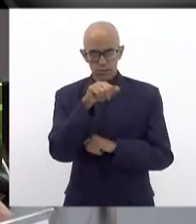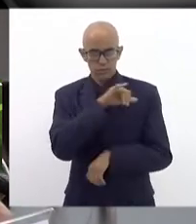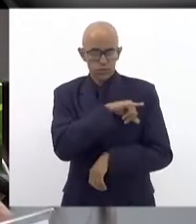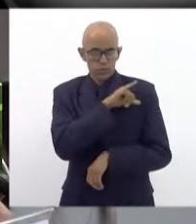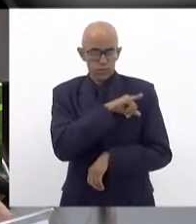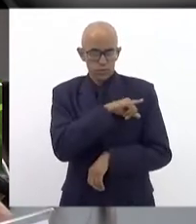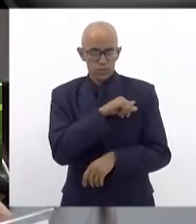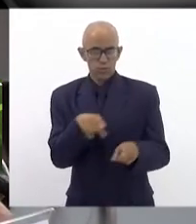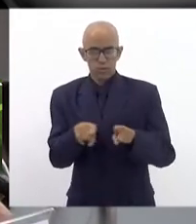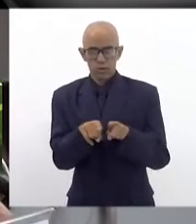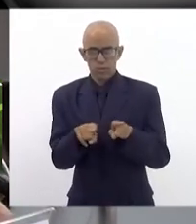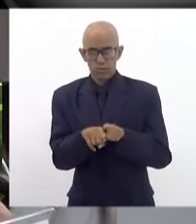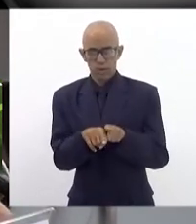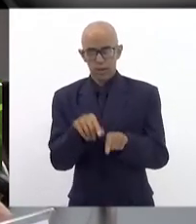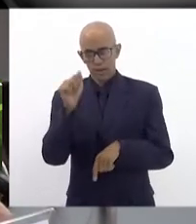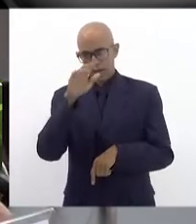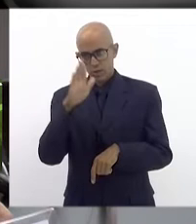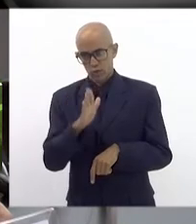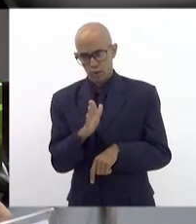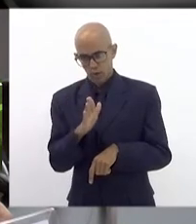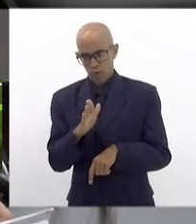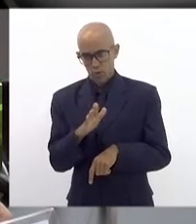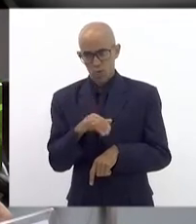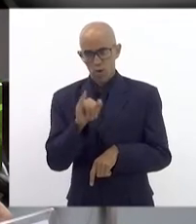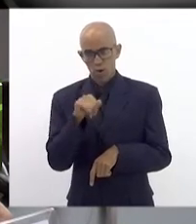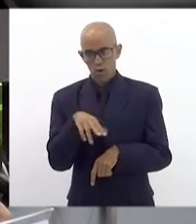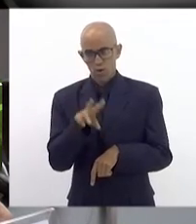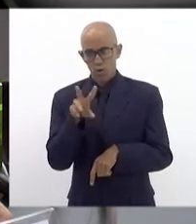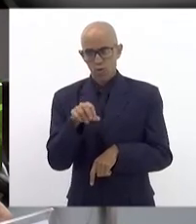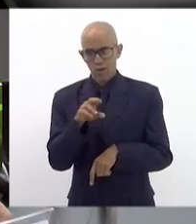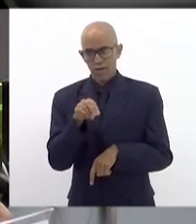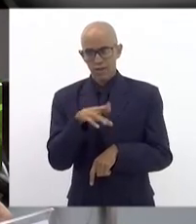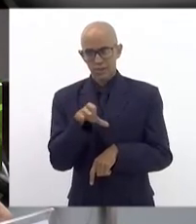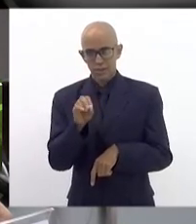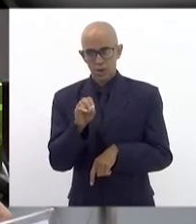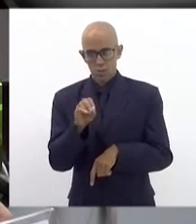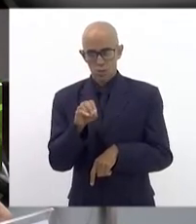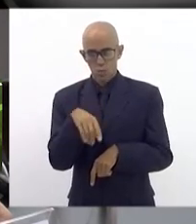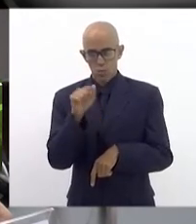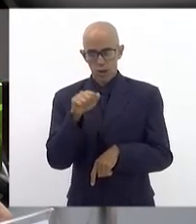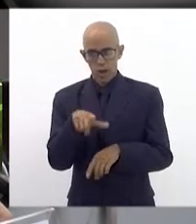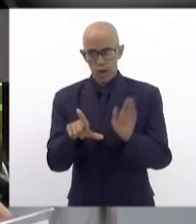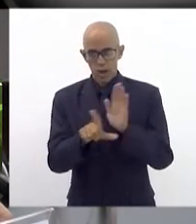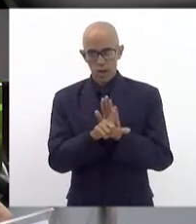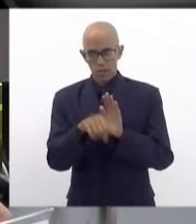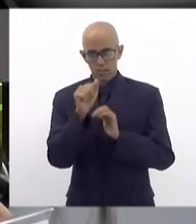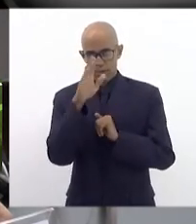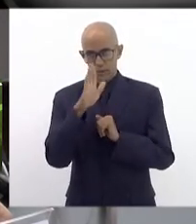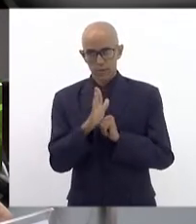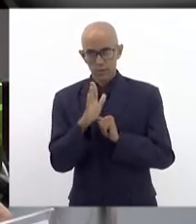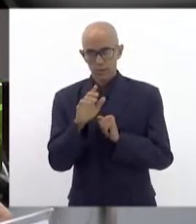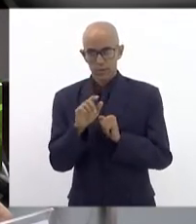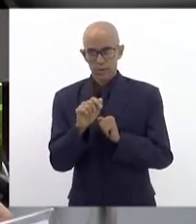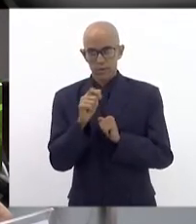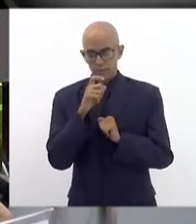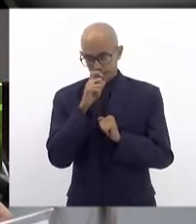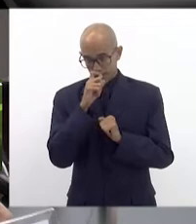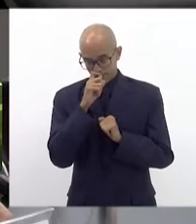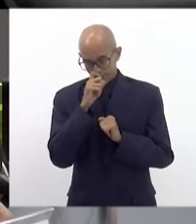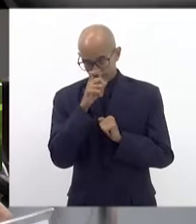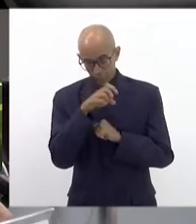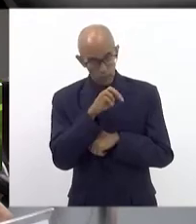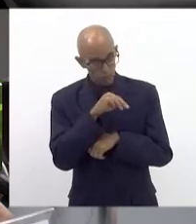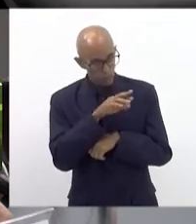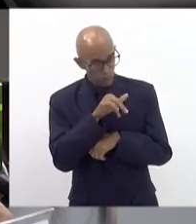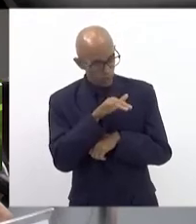Nacional. O projeto de inovação da lei brasileira, ela foi... Murilo, por favor, mais uma